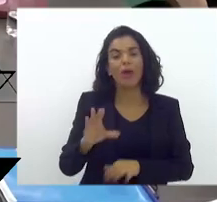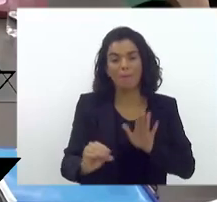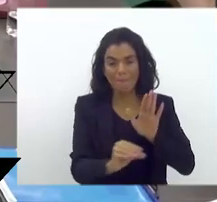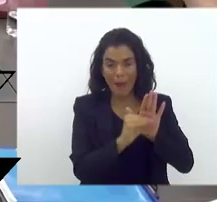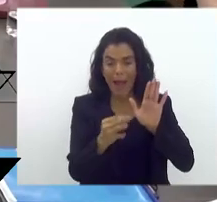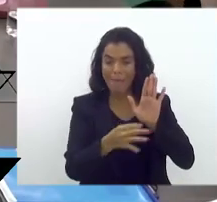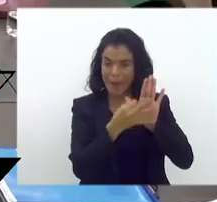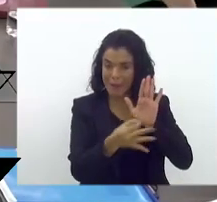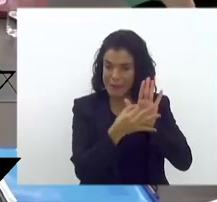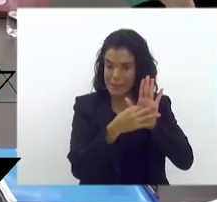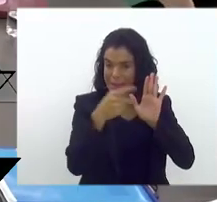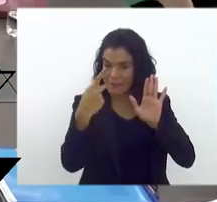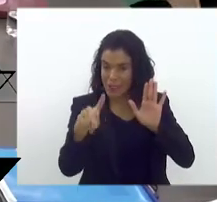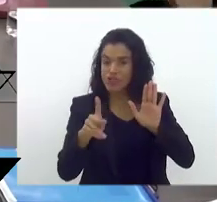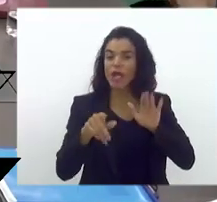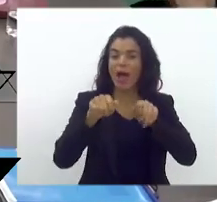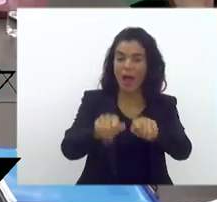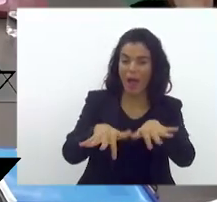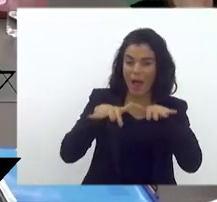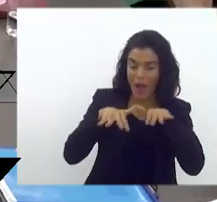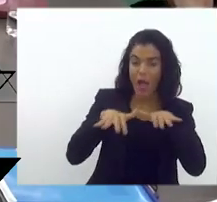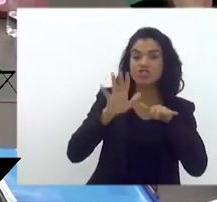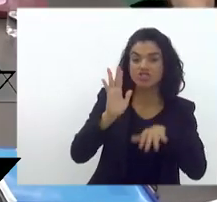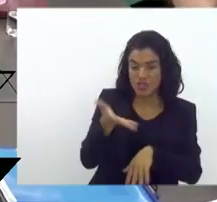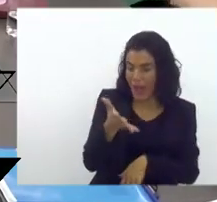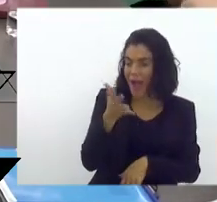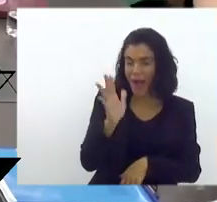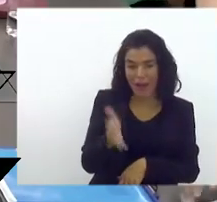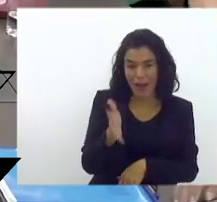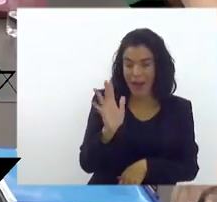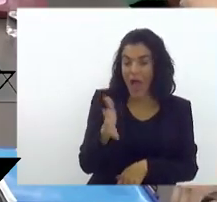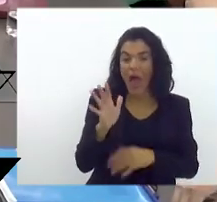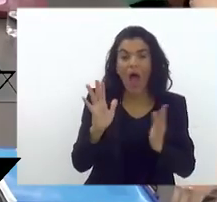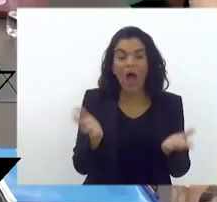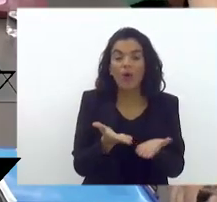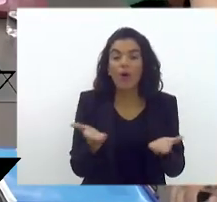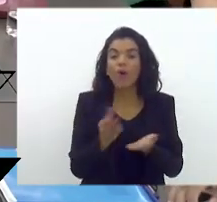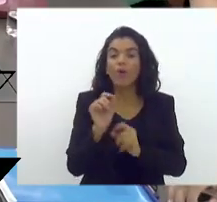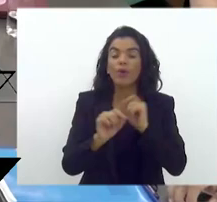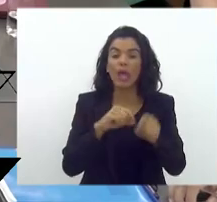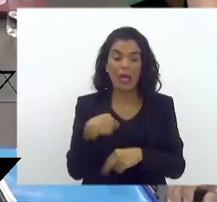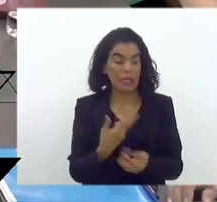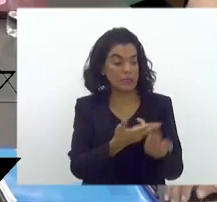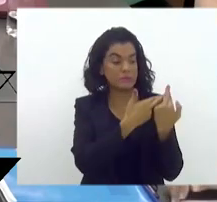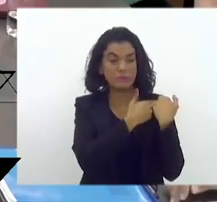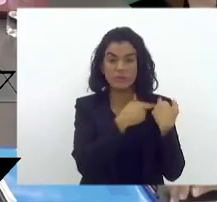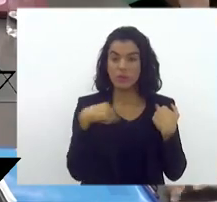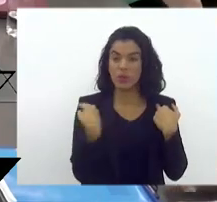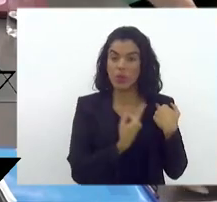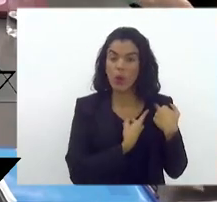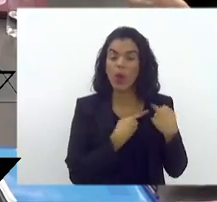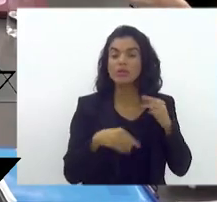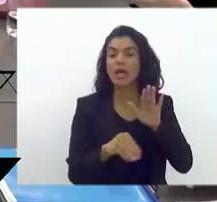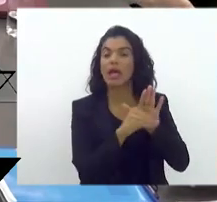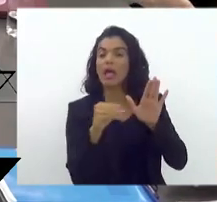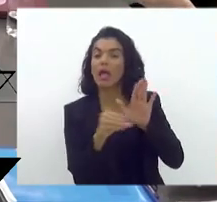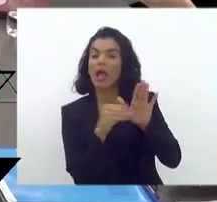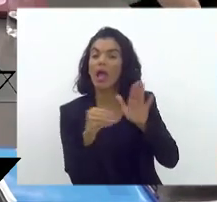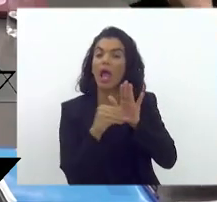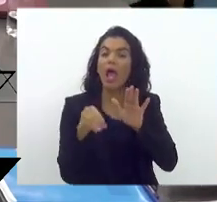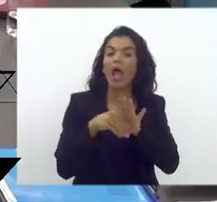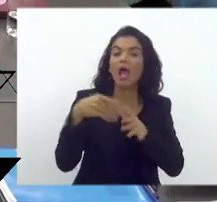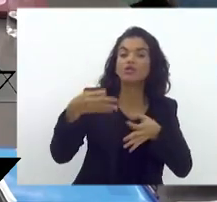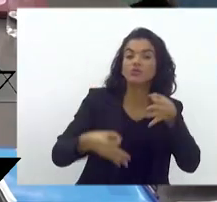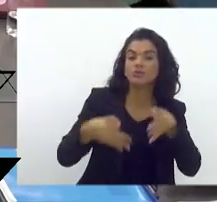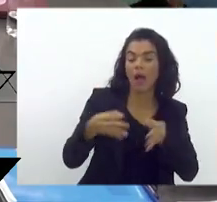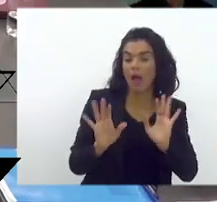parecer de Vossa Excelência, já foi ao plenário, recebeu emendas. Ah, já recebeu as emendas. Agora o que cabe é o vosso parecer sobre as emendas de plenário. Sobre as emendas de plenário.